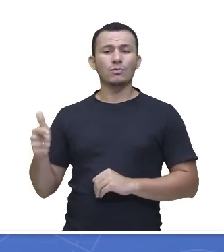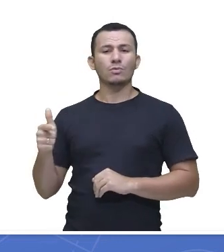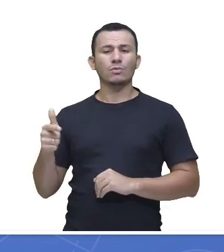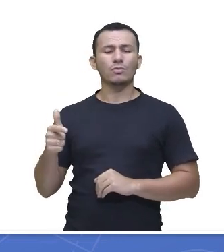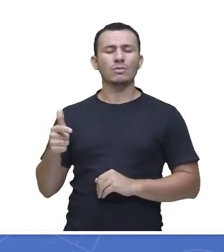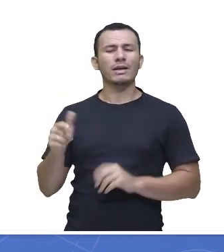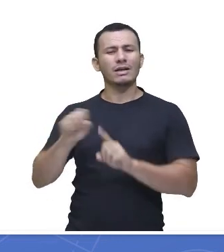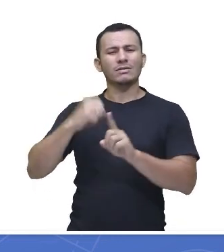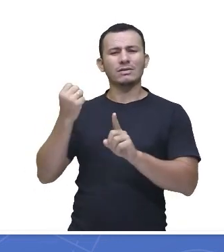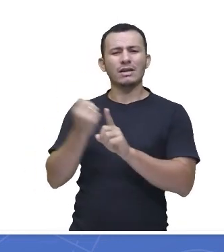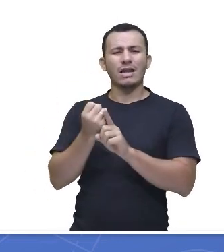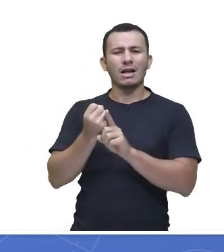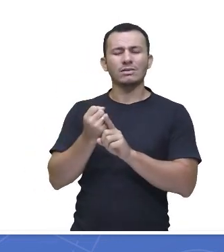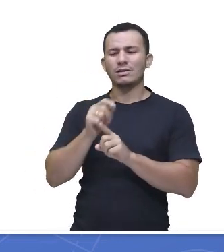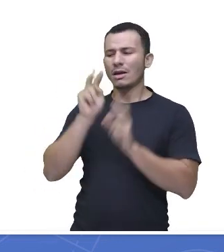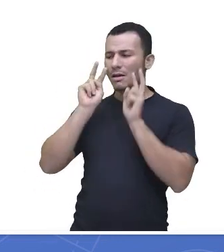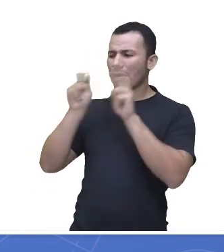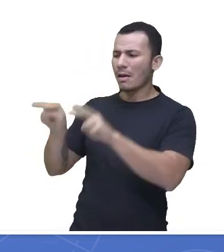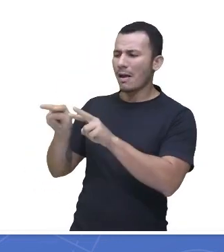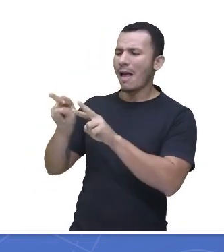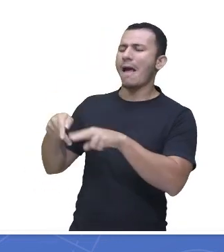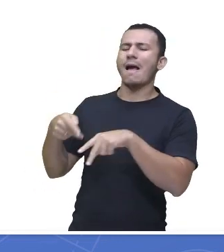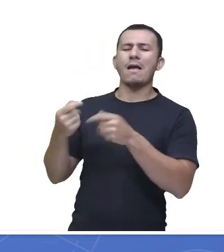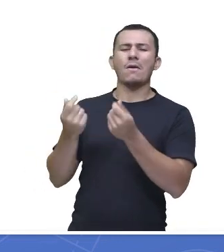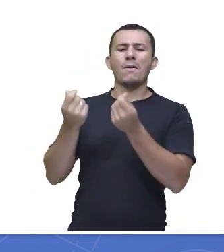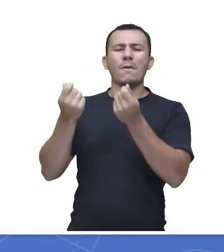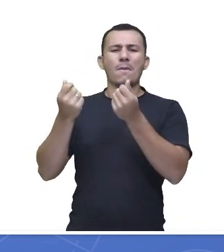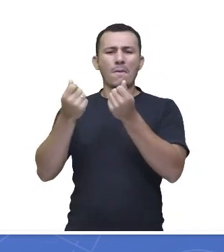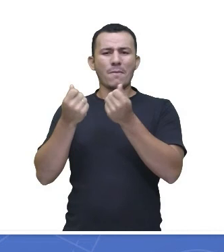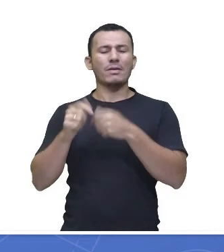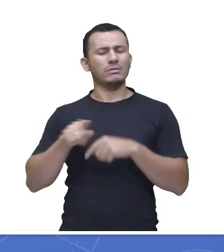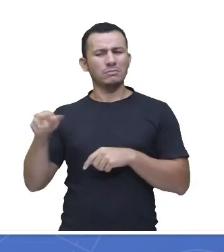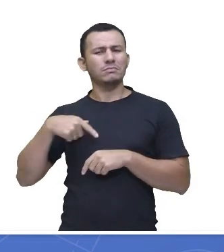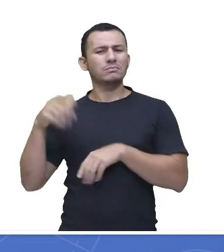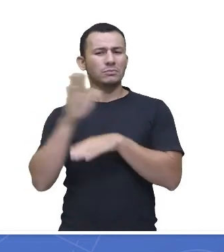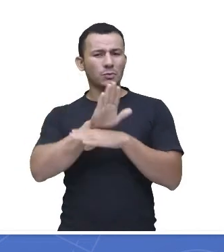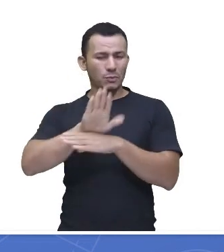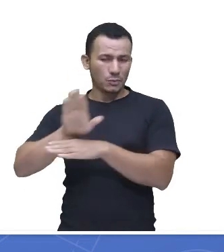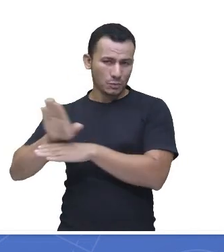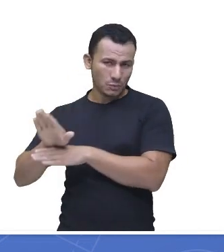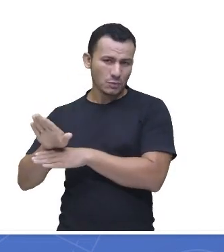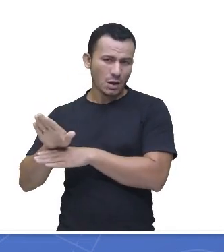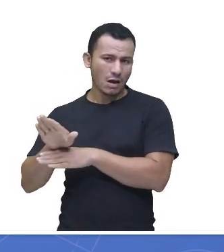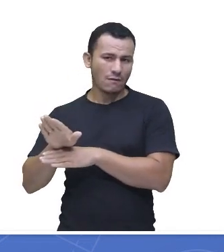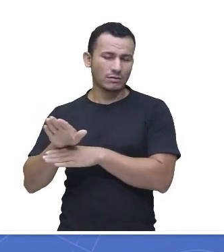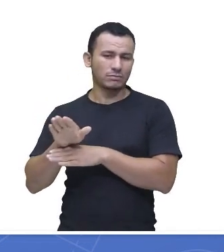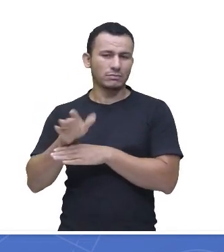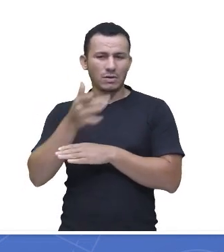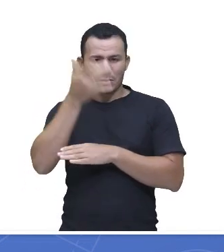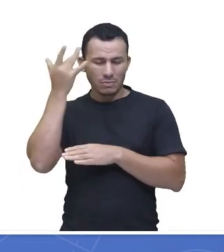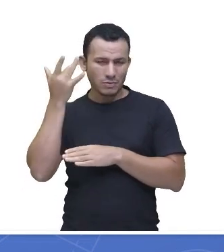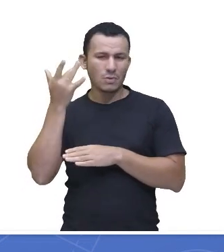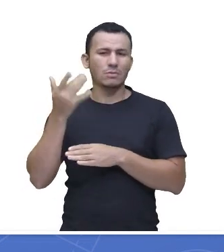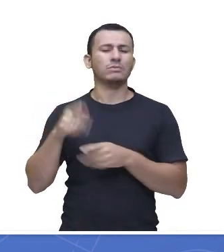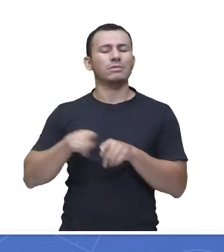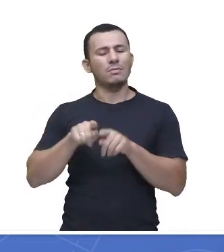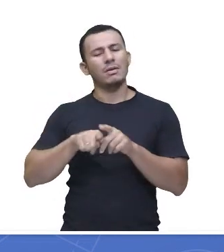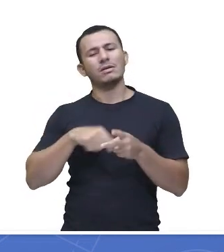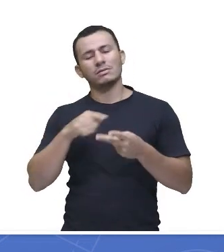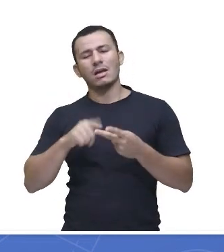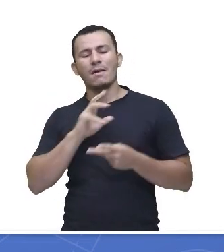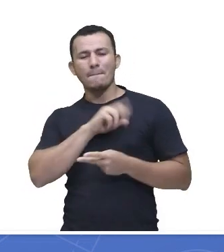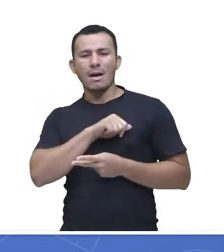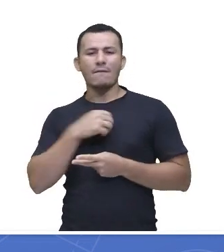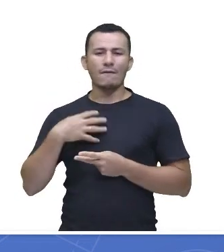reputação da avareza. Né? Ele pertencia à caridade, às irmandades que faziam o bem, né? Amava seus filhos, chorou